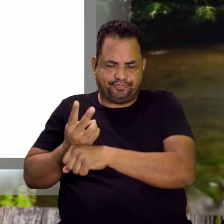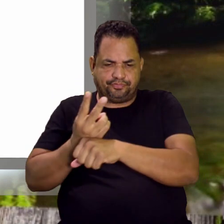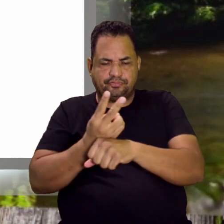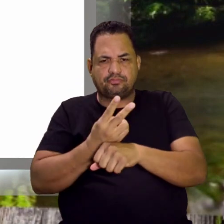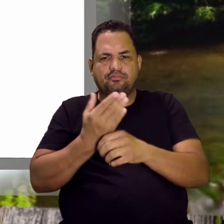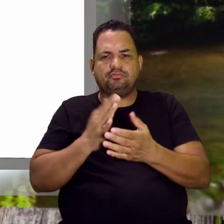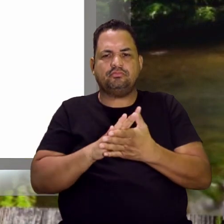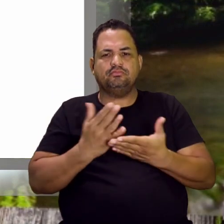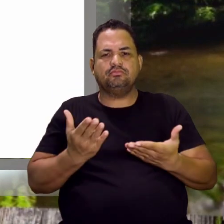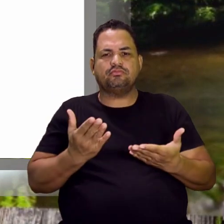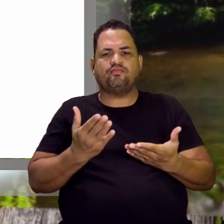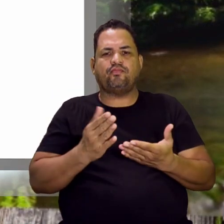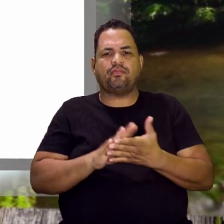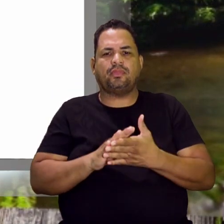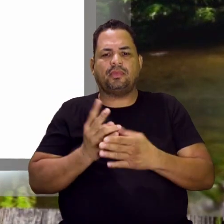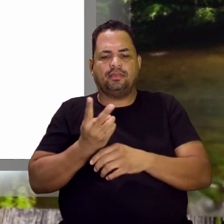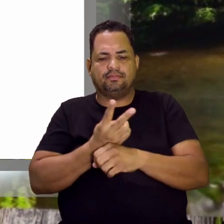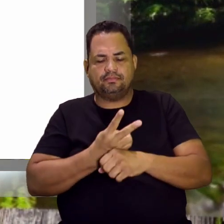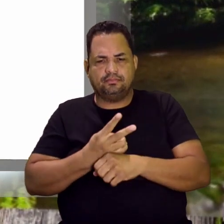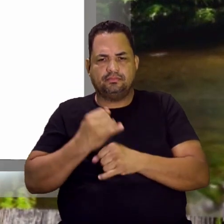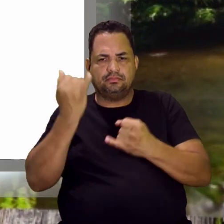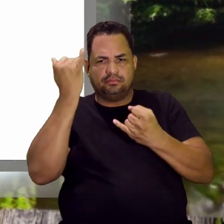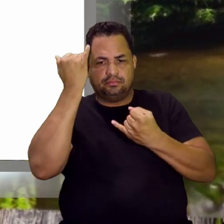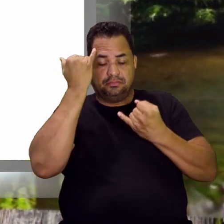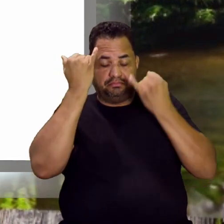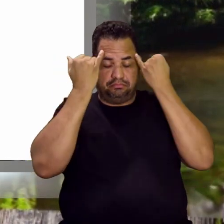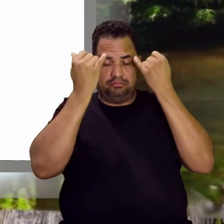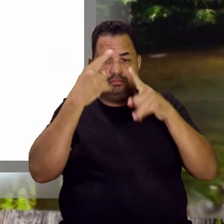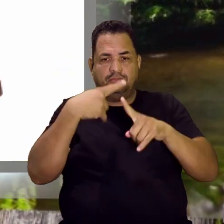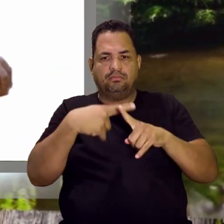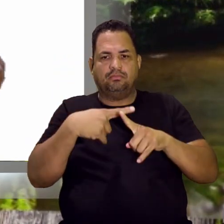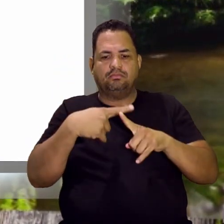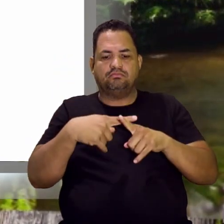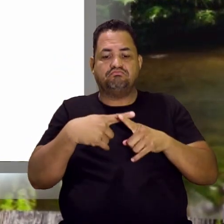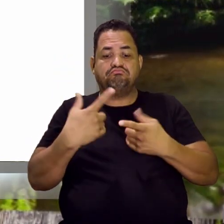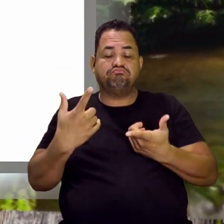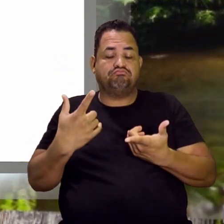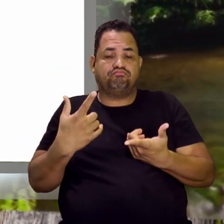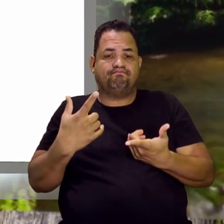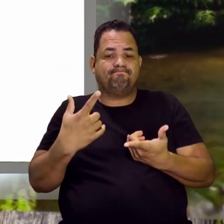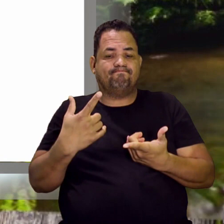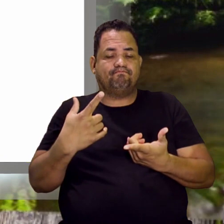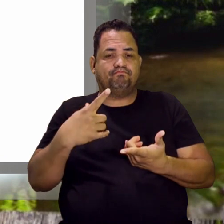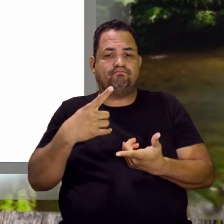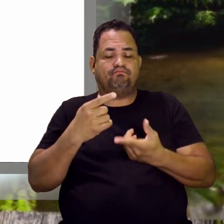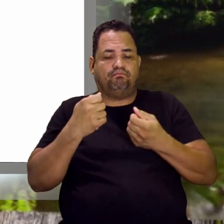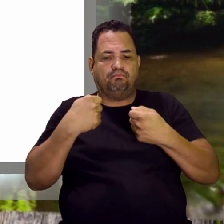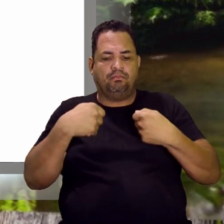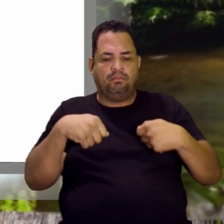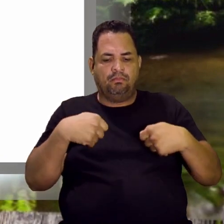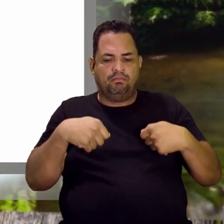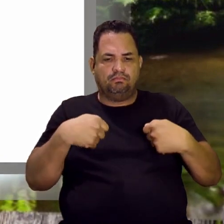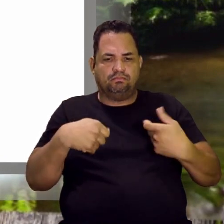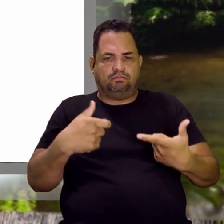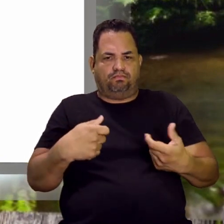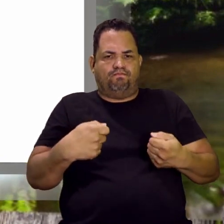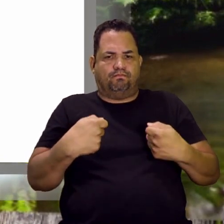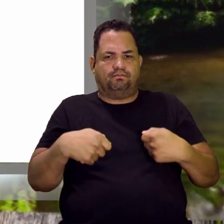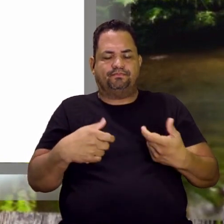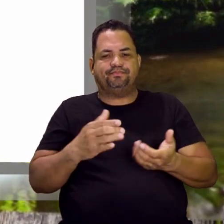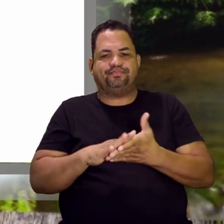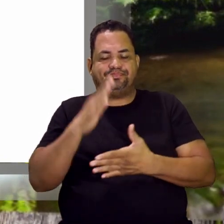informação, né? Se eu busco essa informação, é porque, por algum motivo, eu precisei ficar sabendo